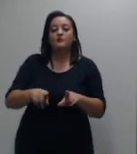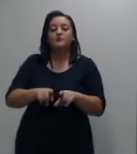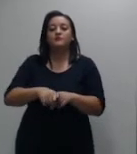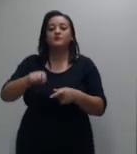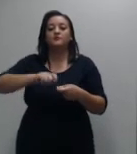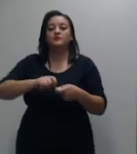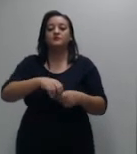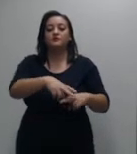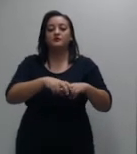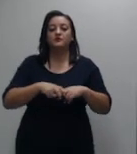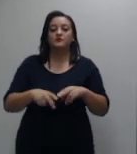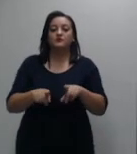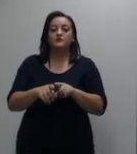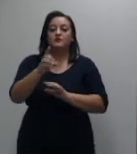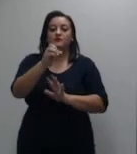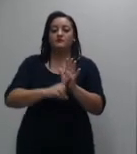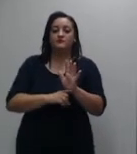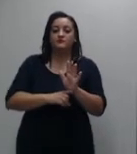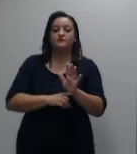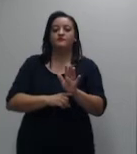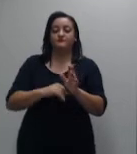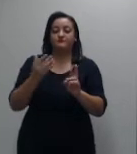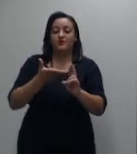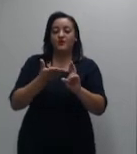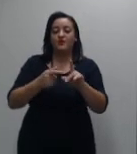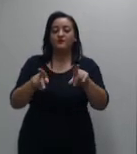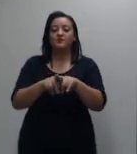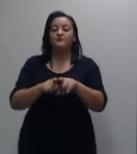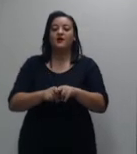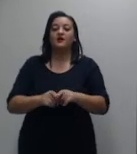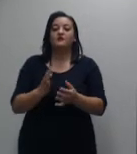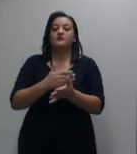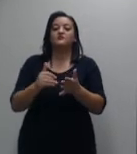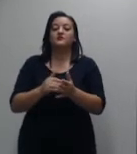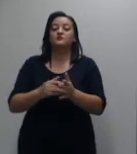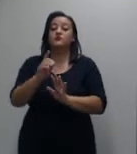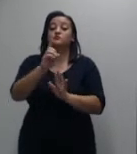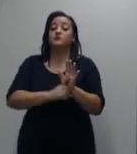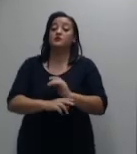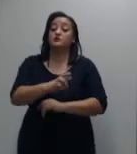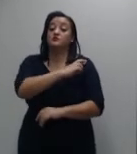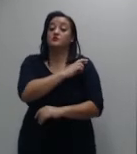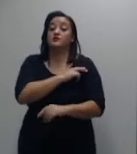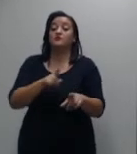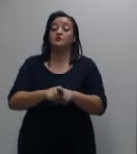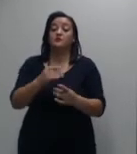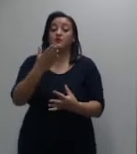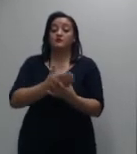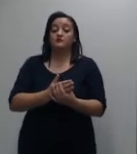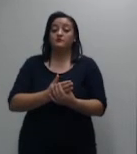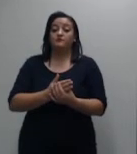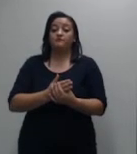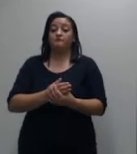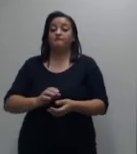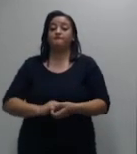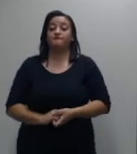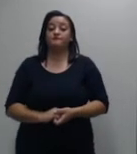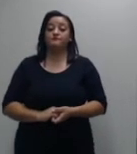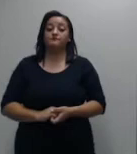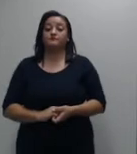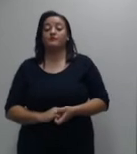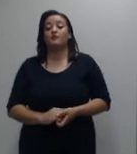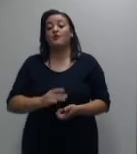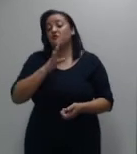ou impeditivo do direito do autor e do réu modo avião direito do autor eu tô nível o